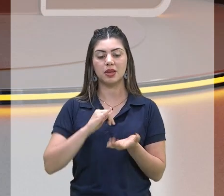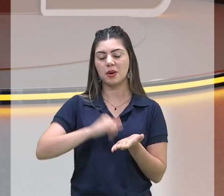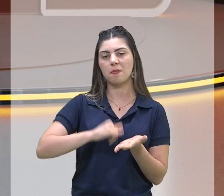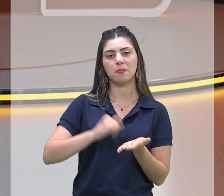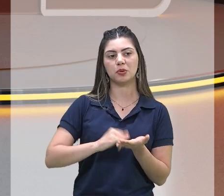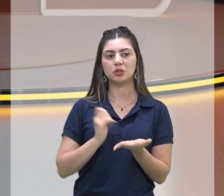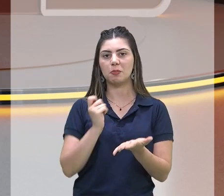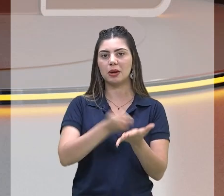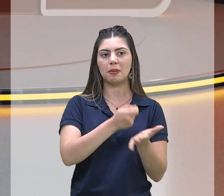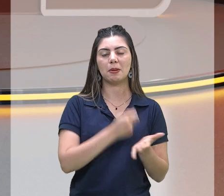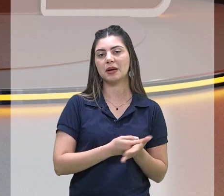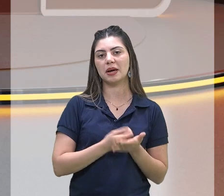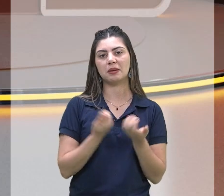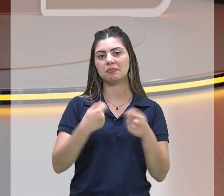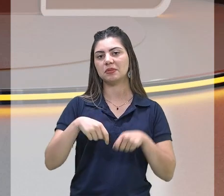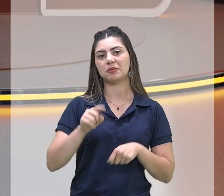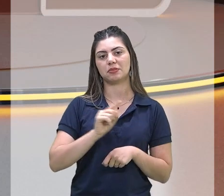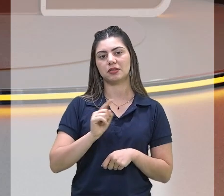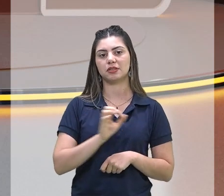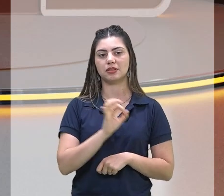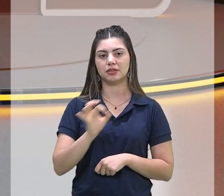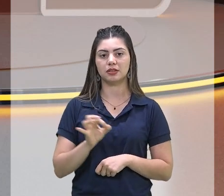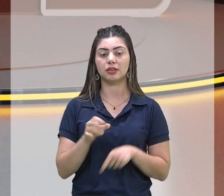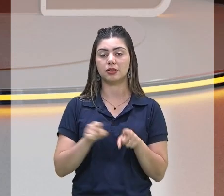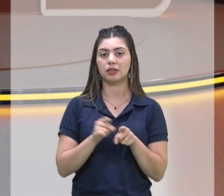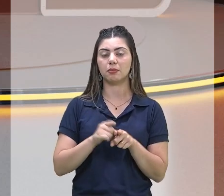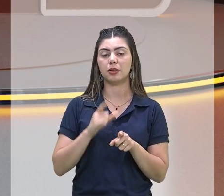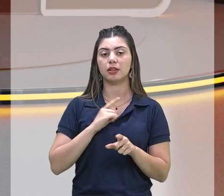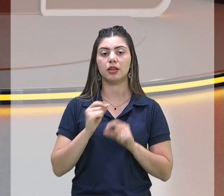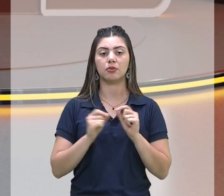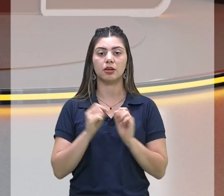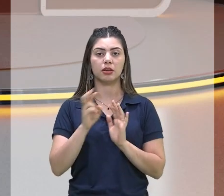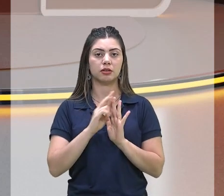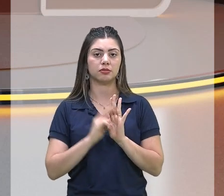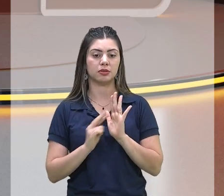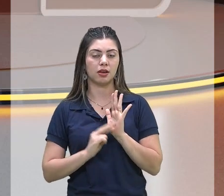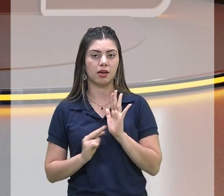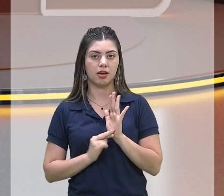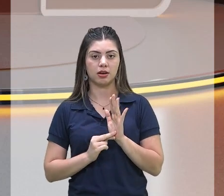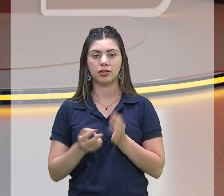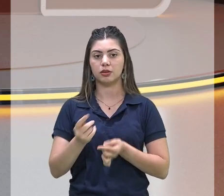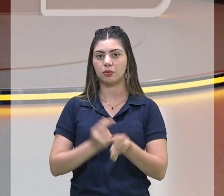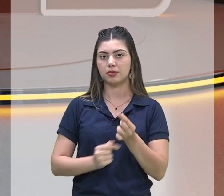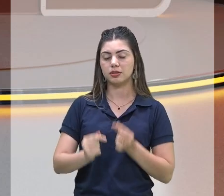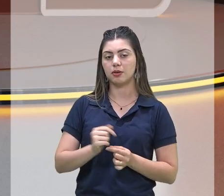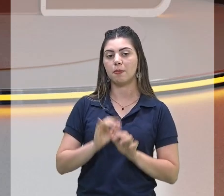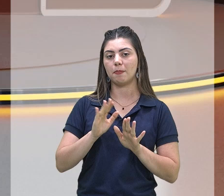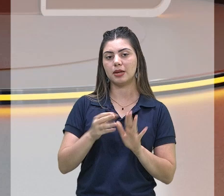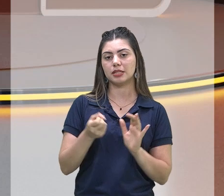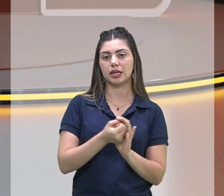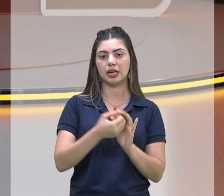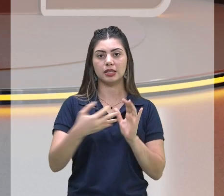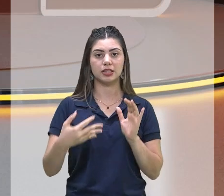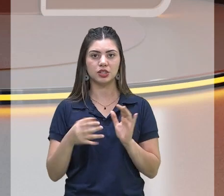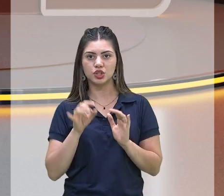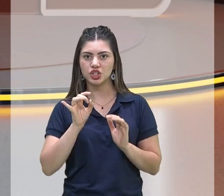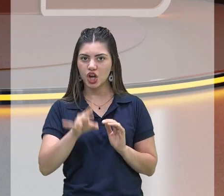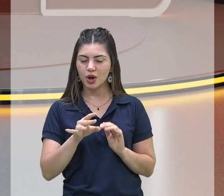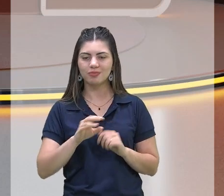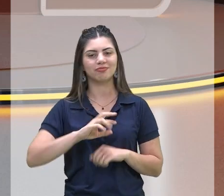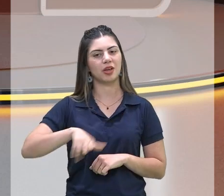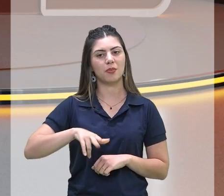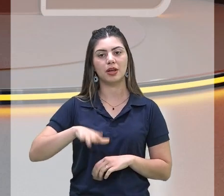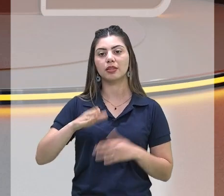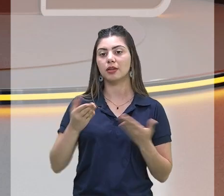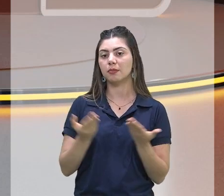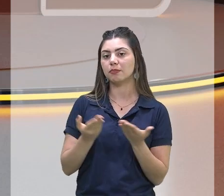aí dessas tarifas alfandegárias e também as restrições comerciais. Mas essas características não param aí. Vamos também